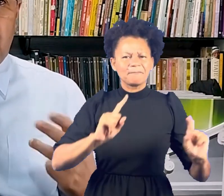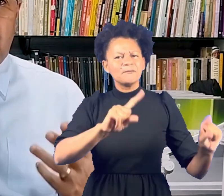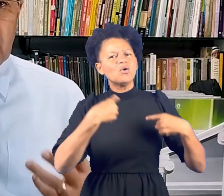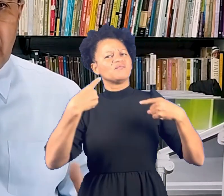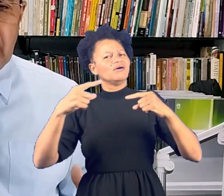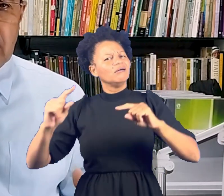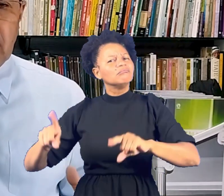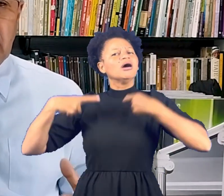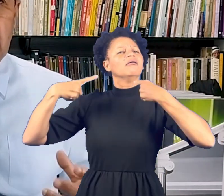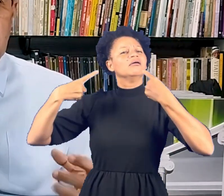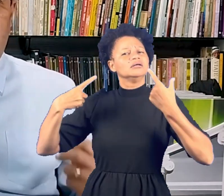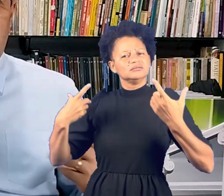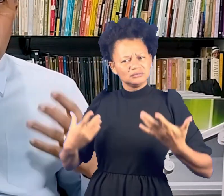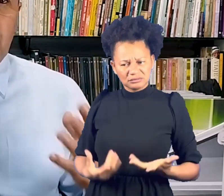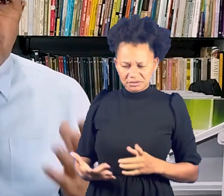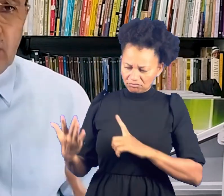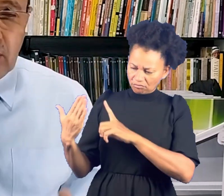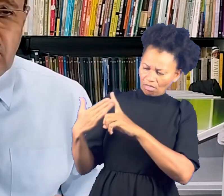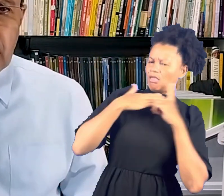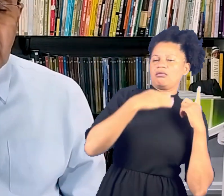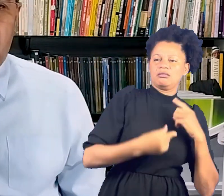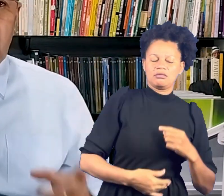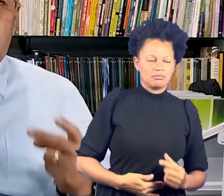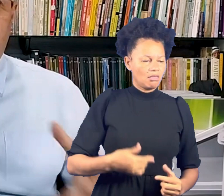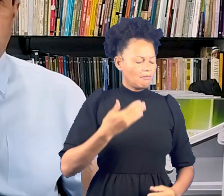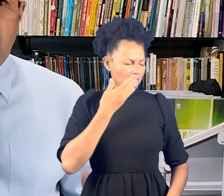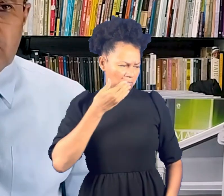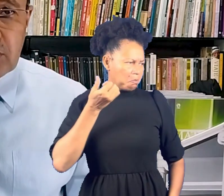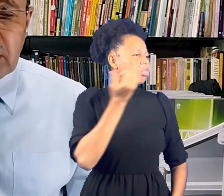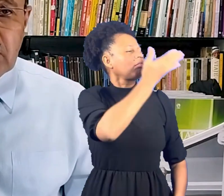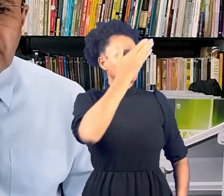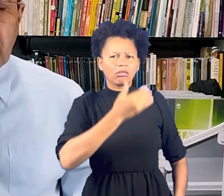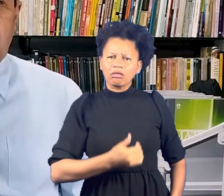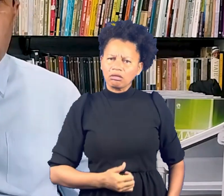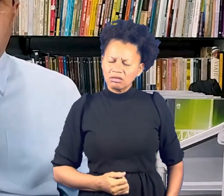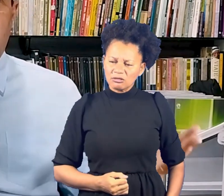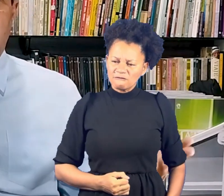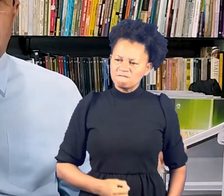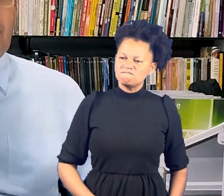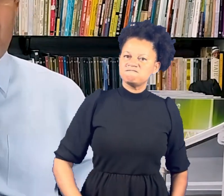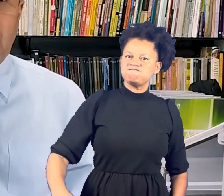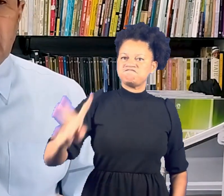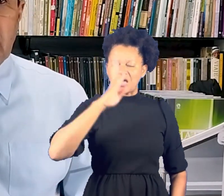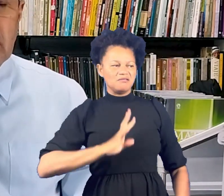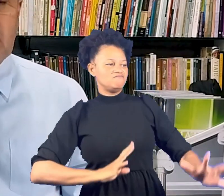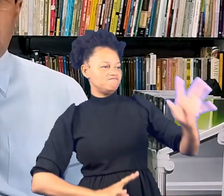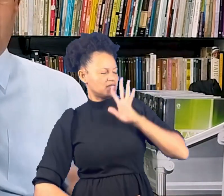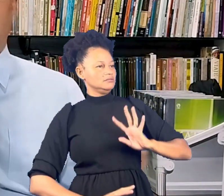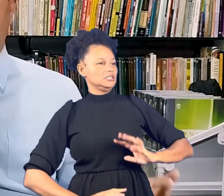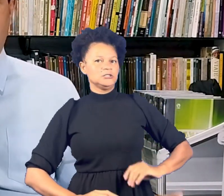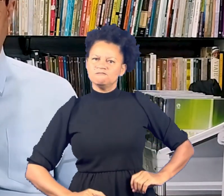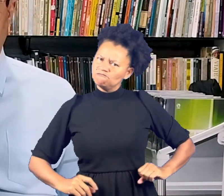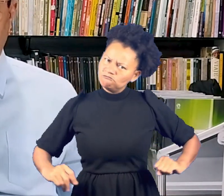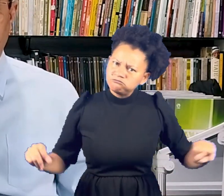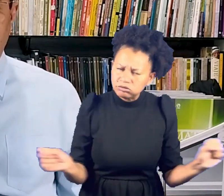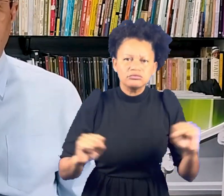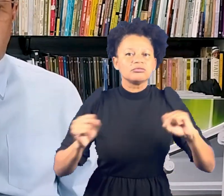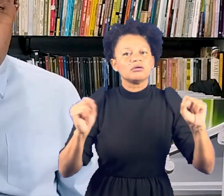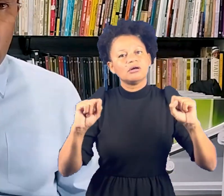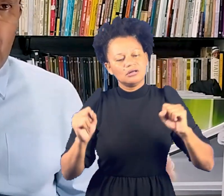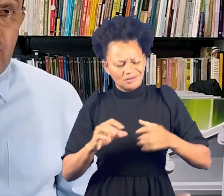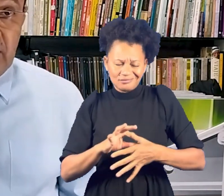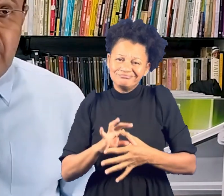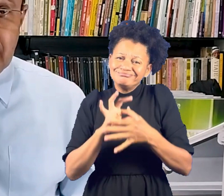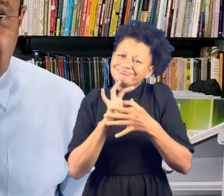medida que a gente é provocado, alguém dá um empurrão, alguém encosta em você, alguém te afronta, você vai ficando